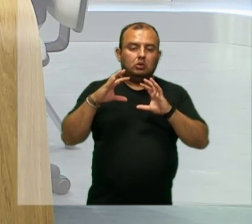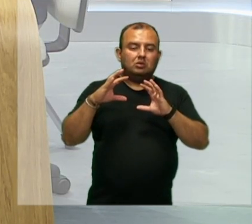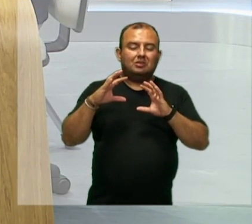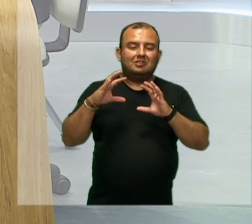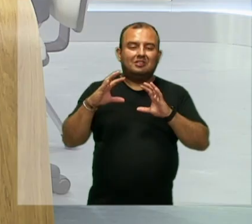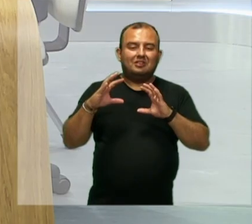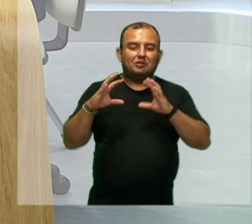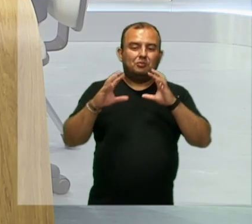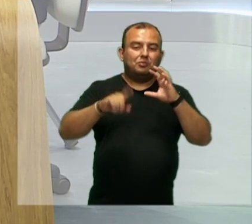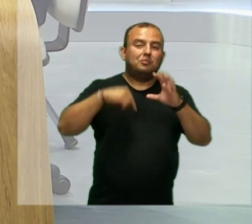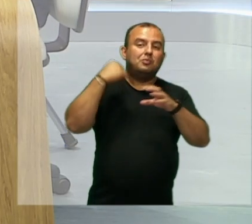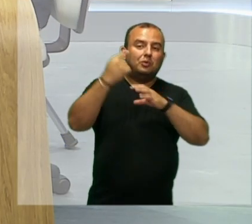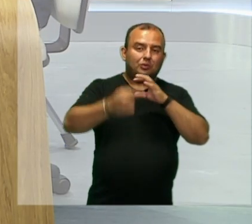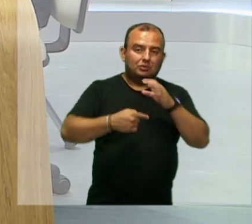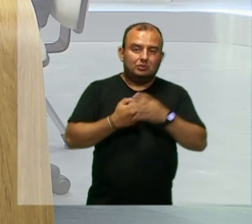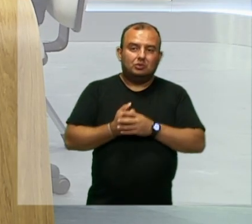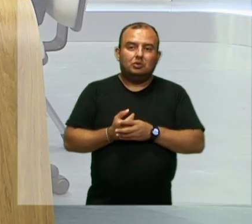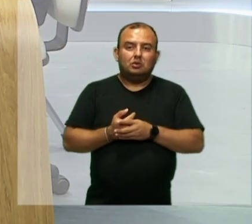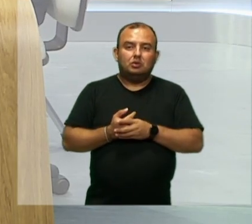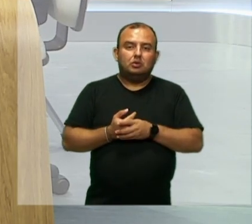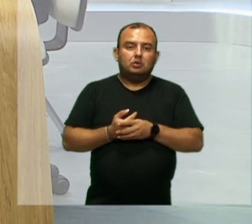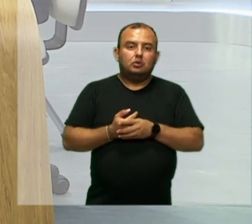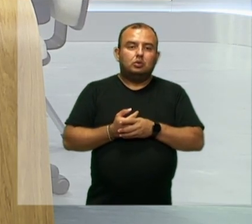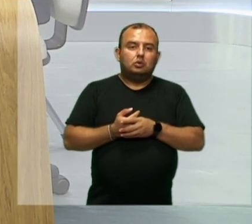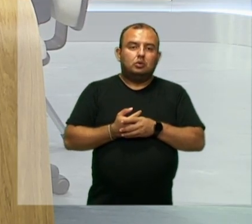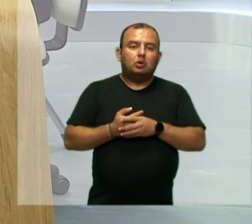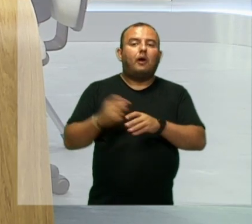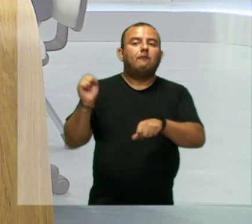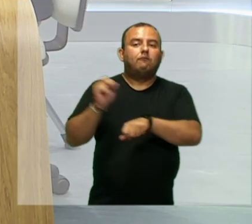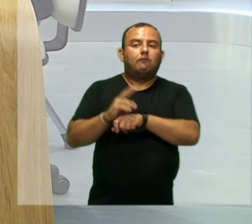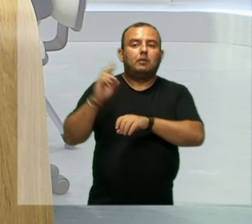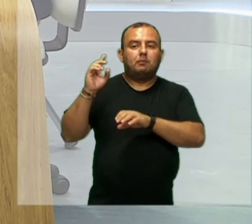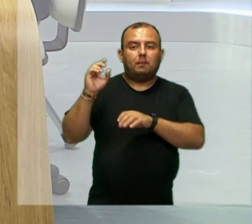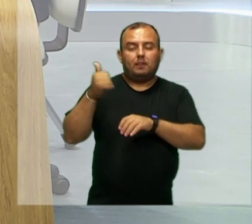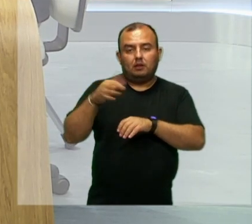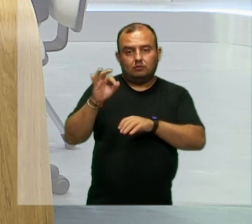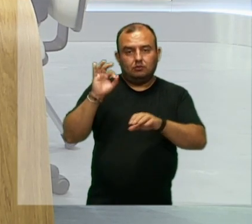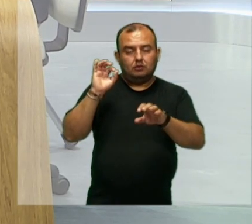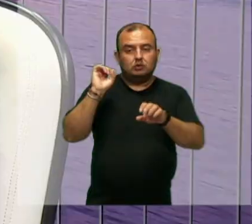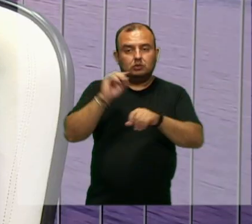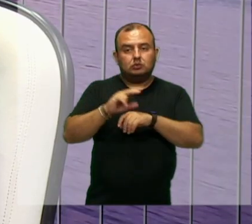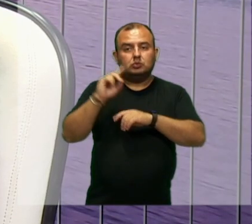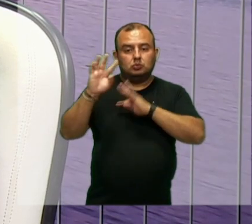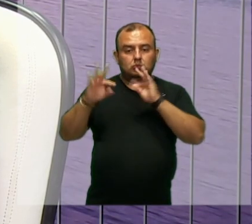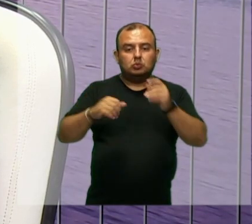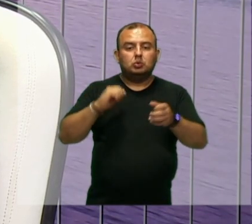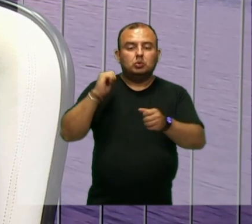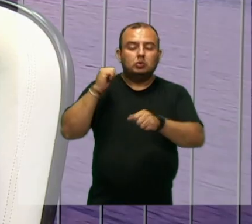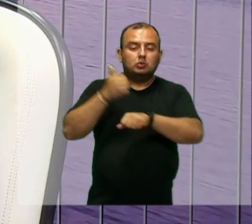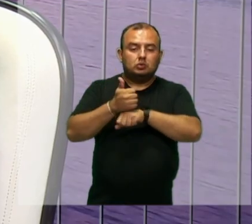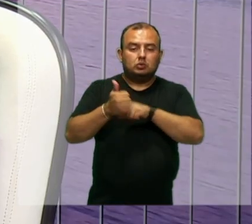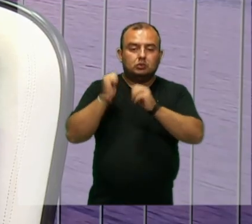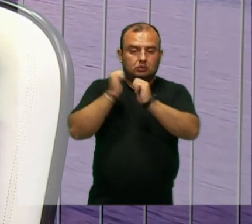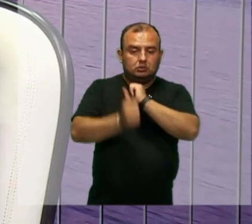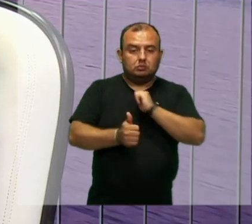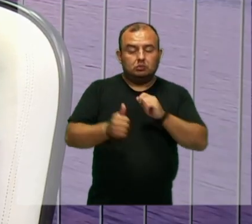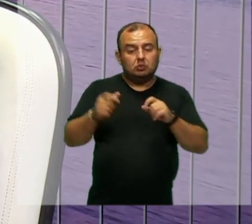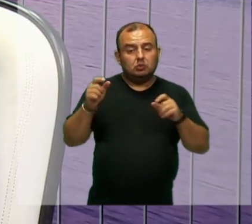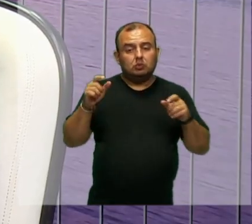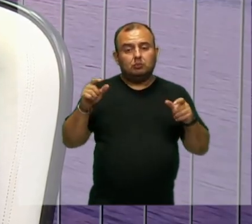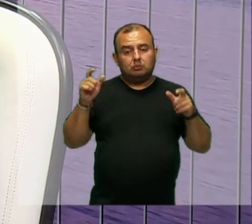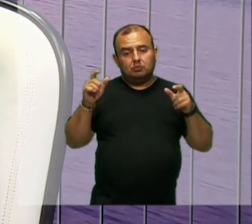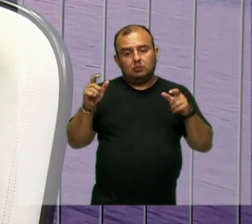Deus! São 10 vagas no mundo todo para todos os atletas daquela categoria. Por